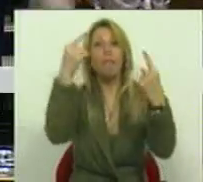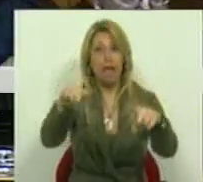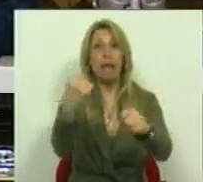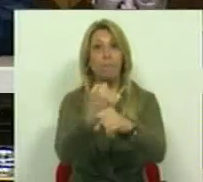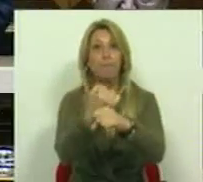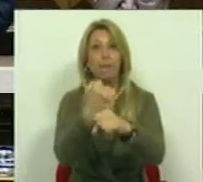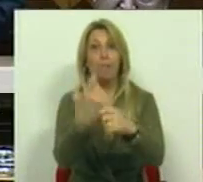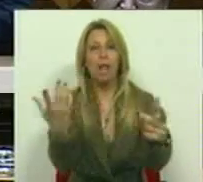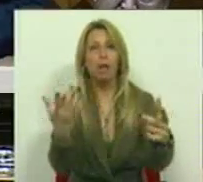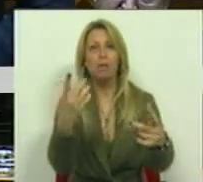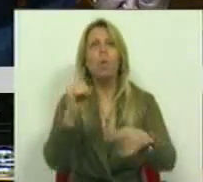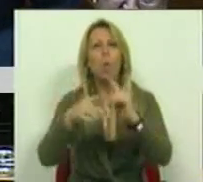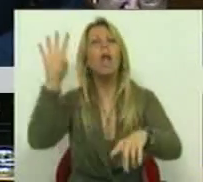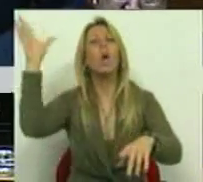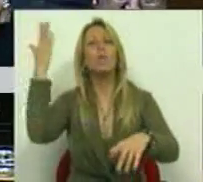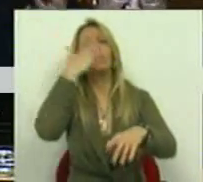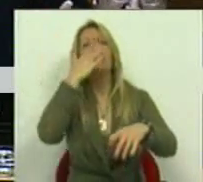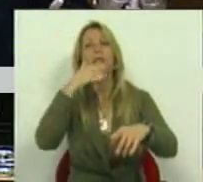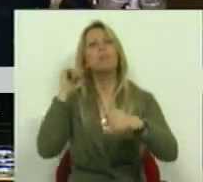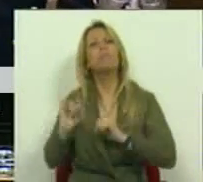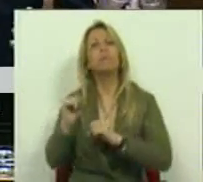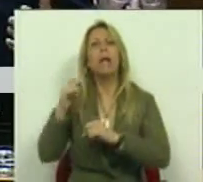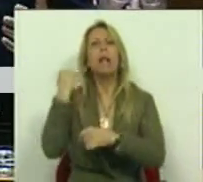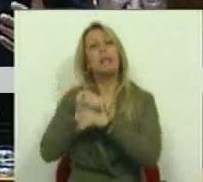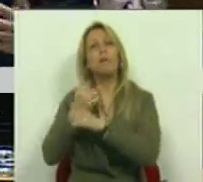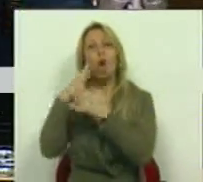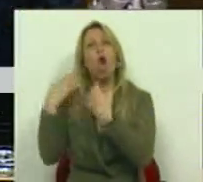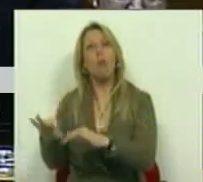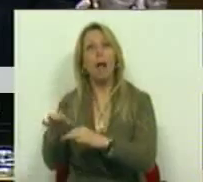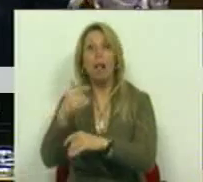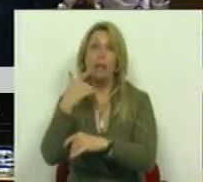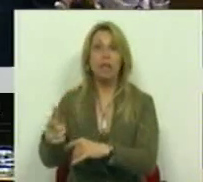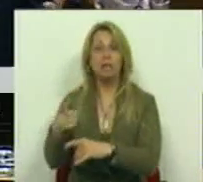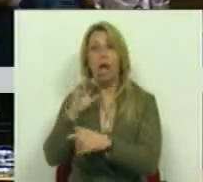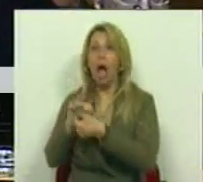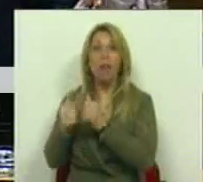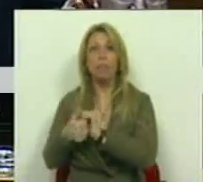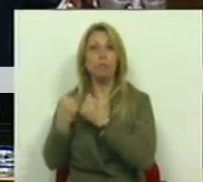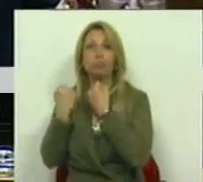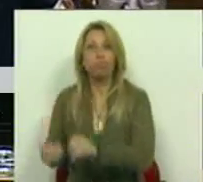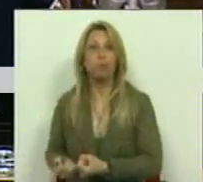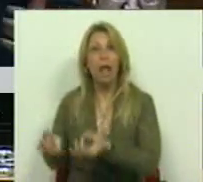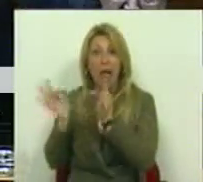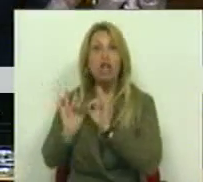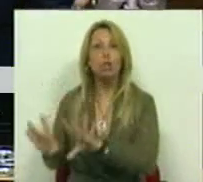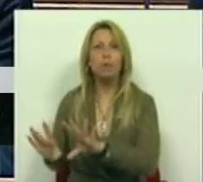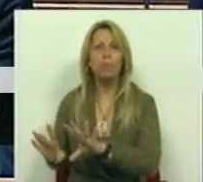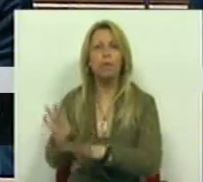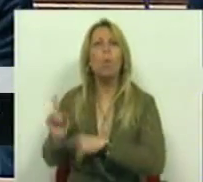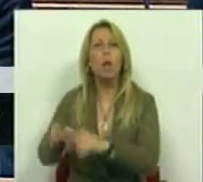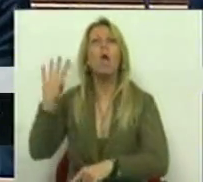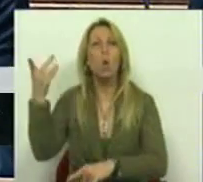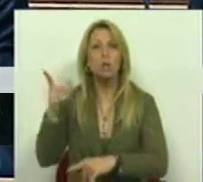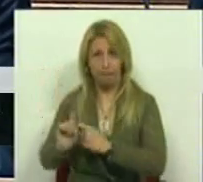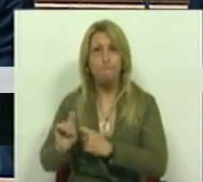lhe aconteceria se fosse um trabalhador, Sr. Primeiro-Ministro? Inadaptação, despedimento, o que é que aconteceria? Ser-lhe pago